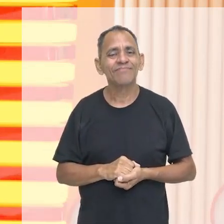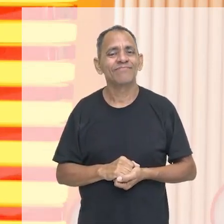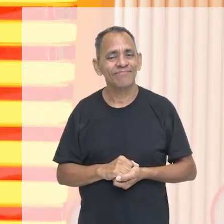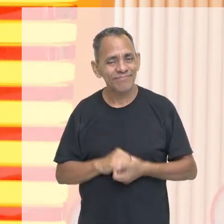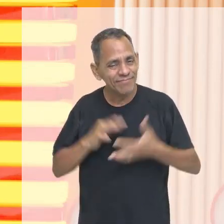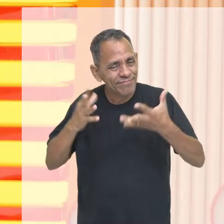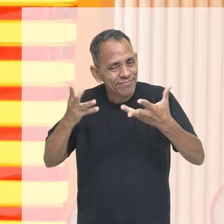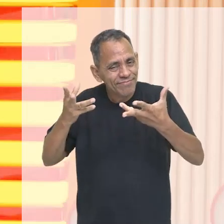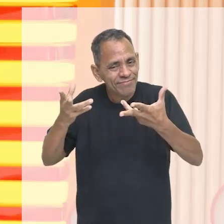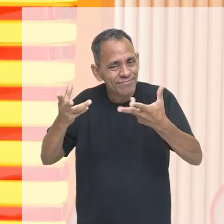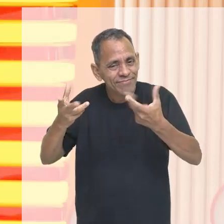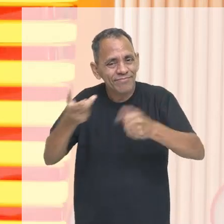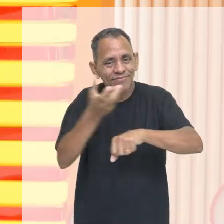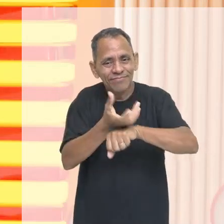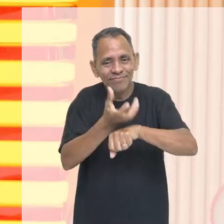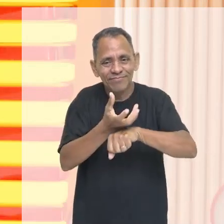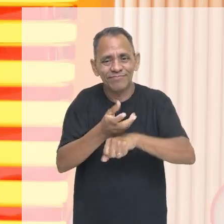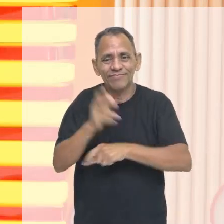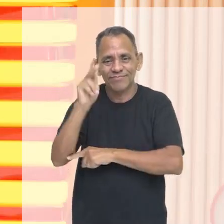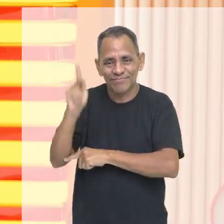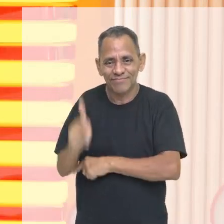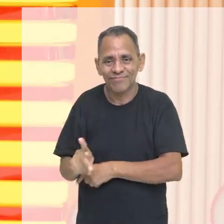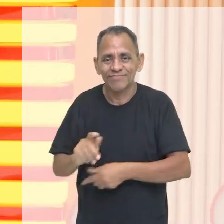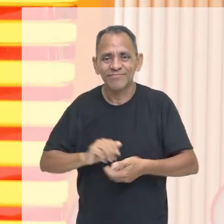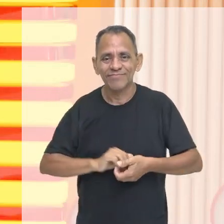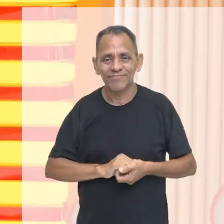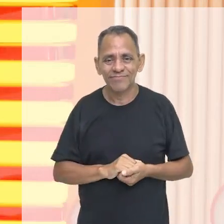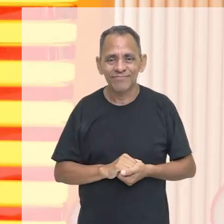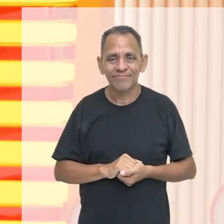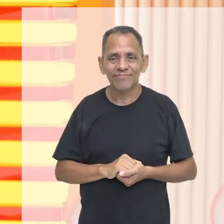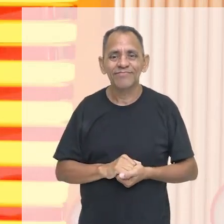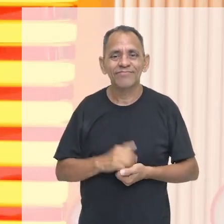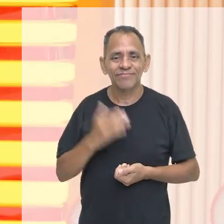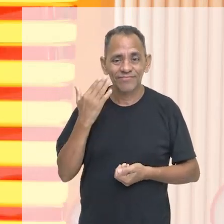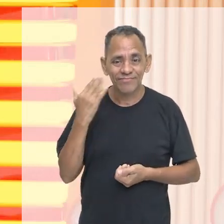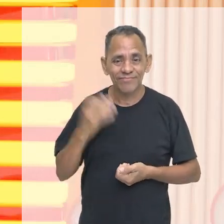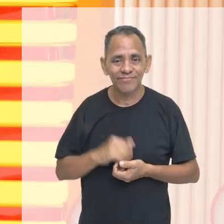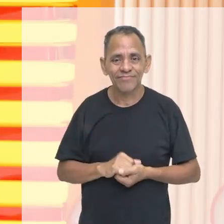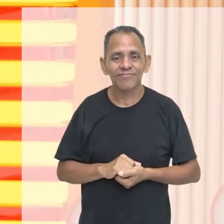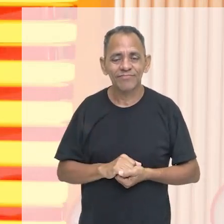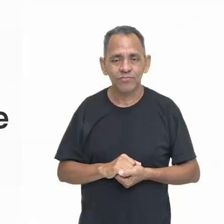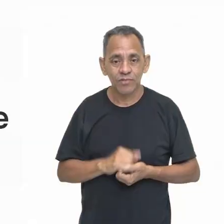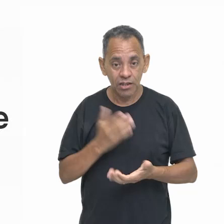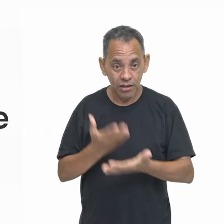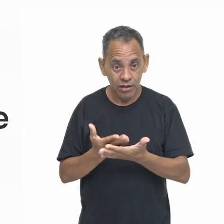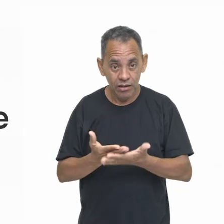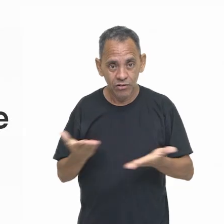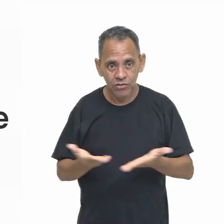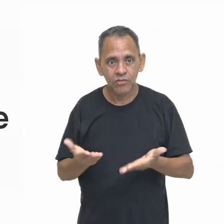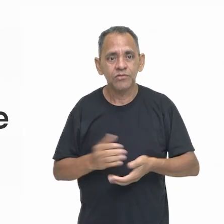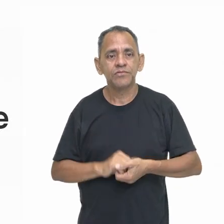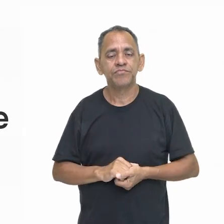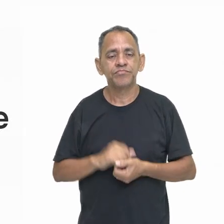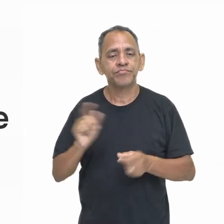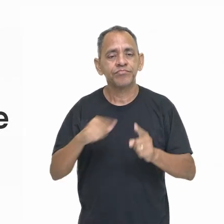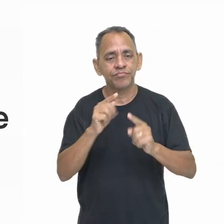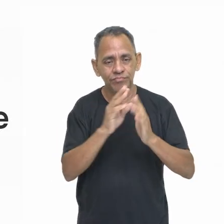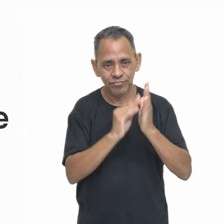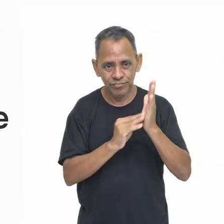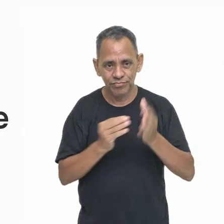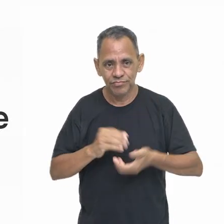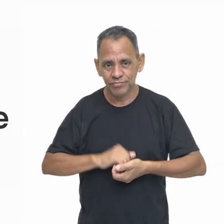melhor componente, o componente de História. Vamos analisar, a nossa aula. Objeto